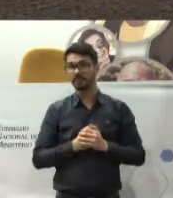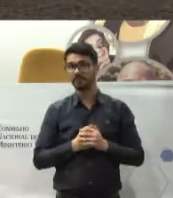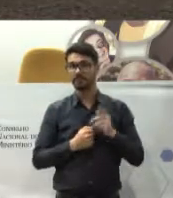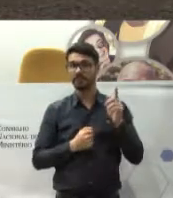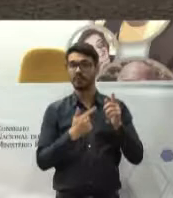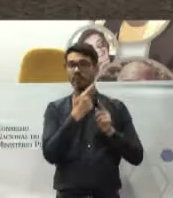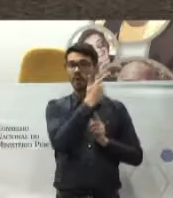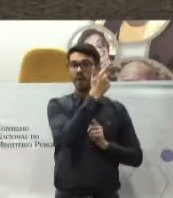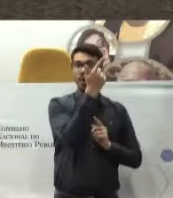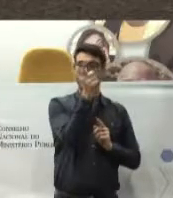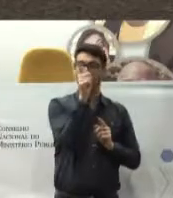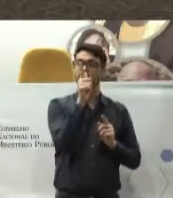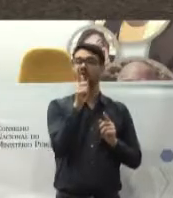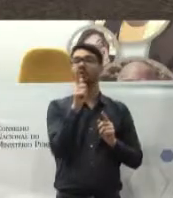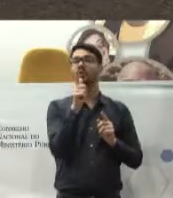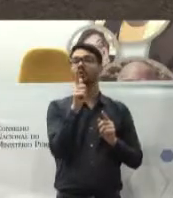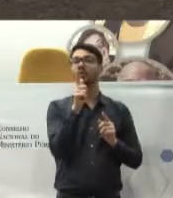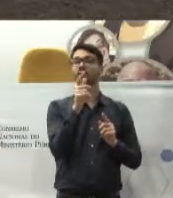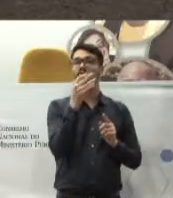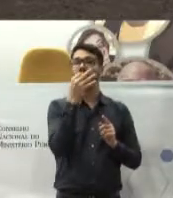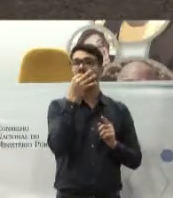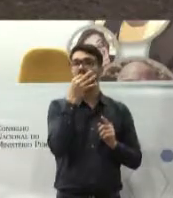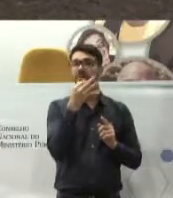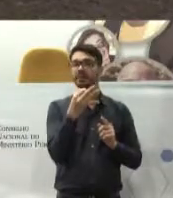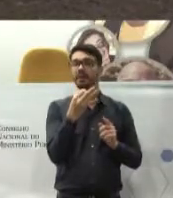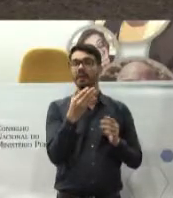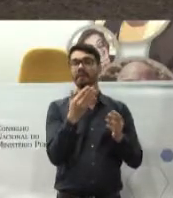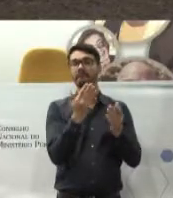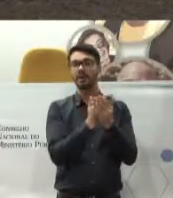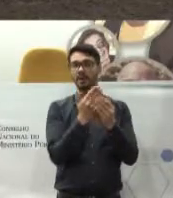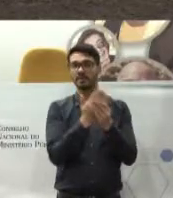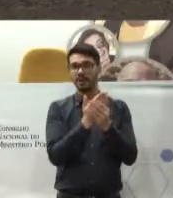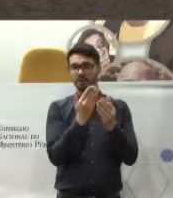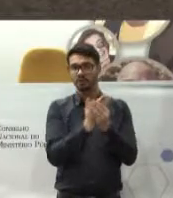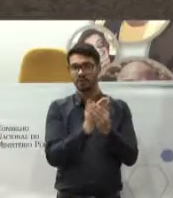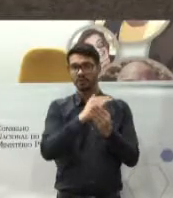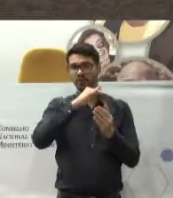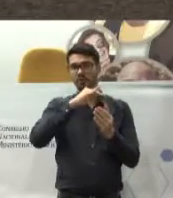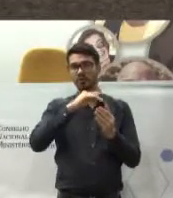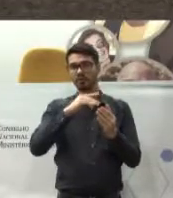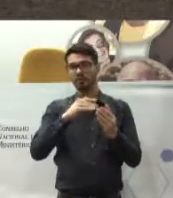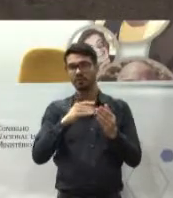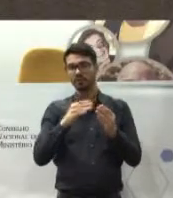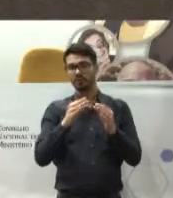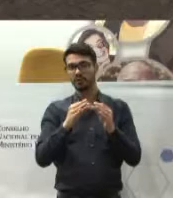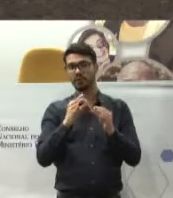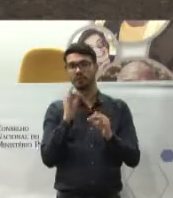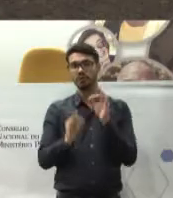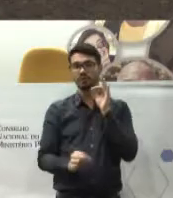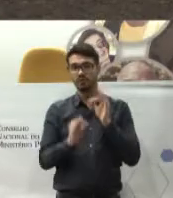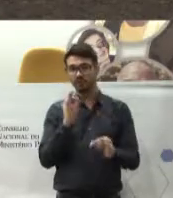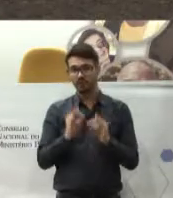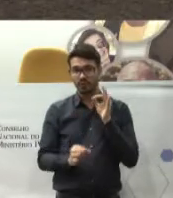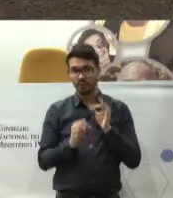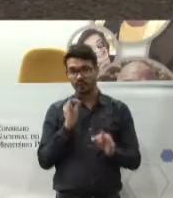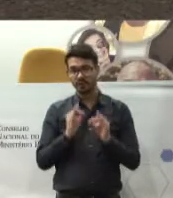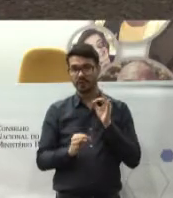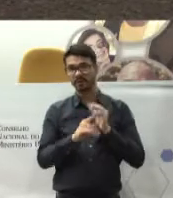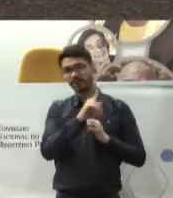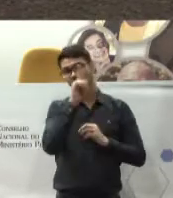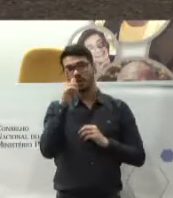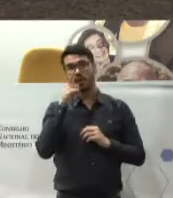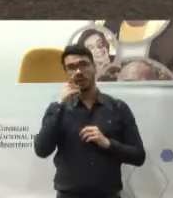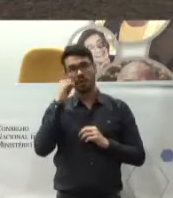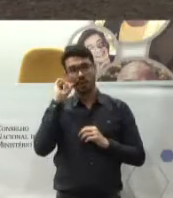olhar sobre judicialização. Não é o olhar dos números, que tão bem e tão proficientemente colegas e autoridades aqui estiveram ontem e ainda